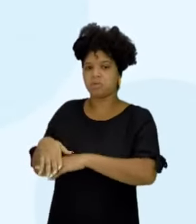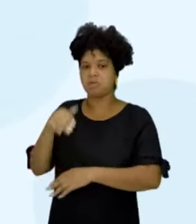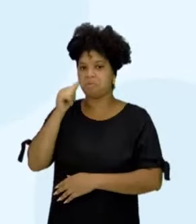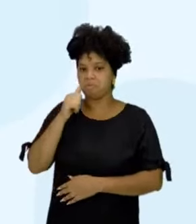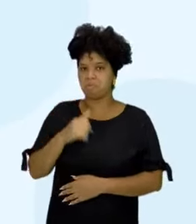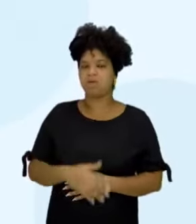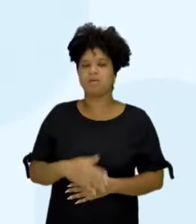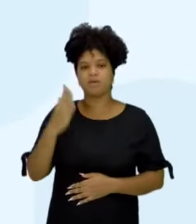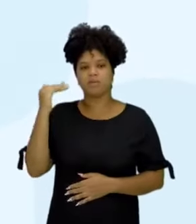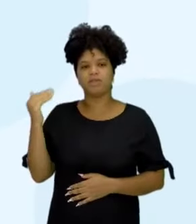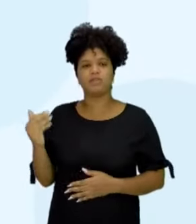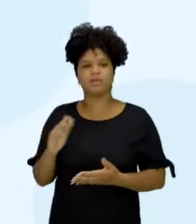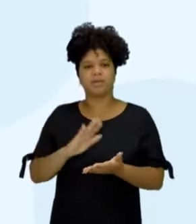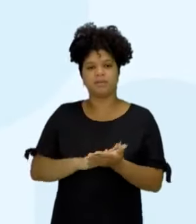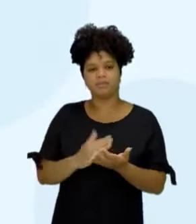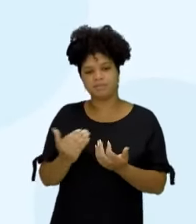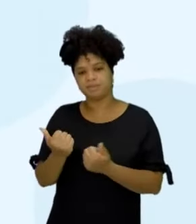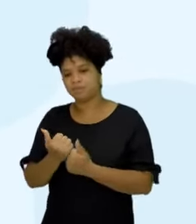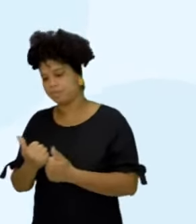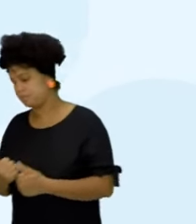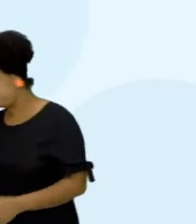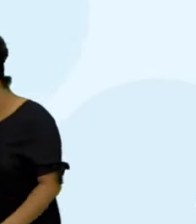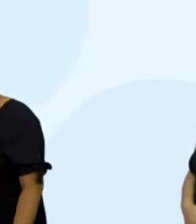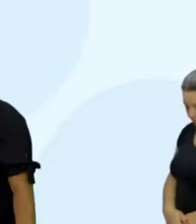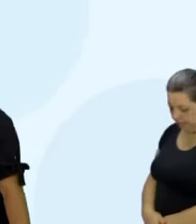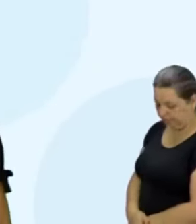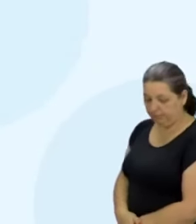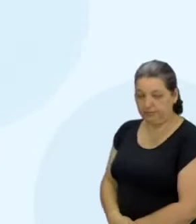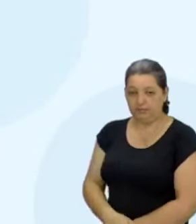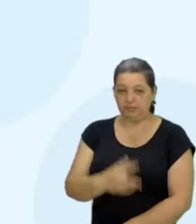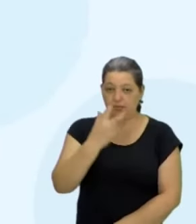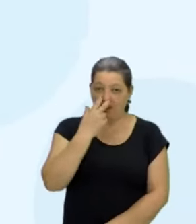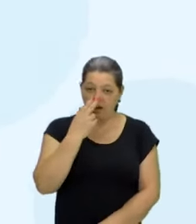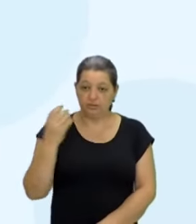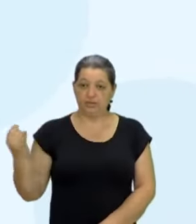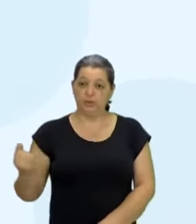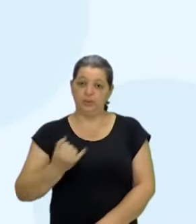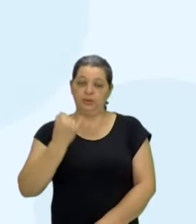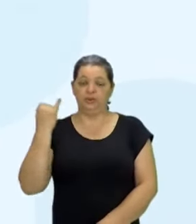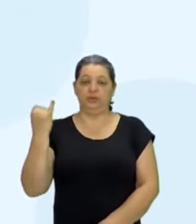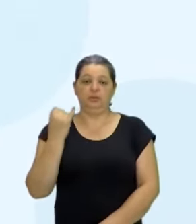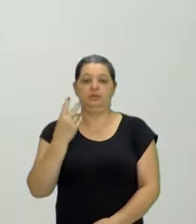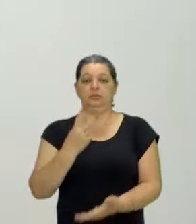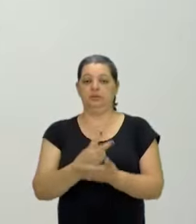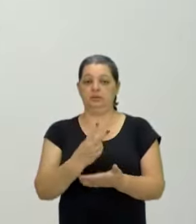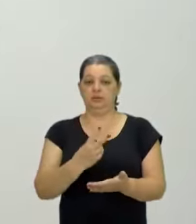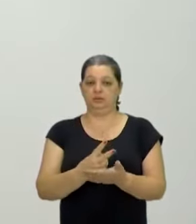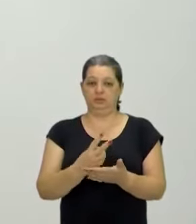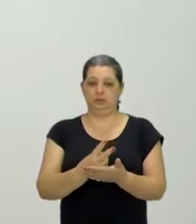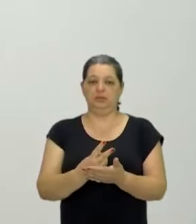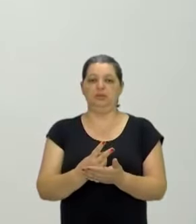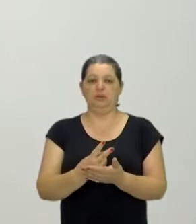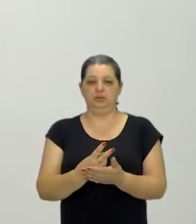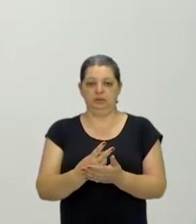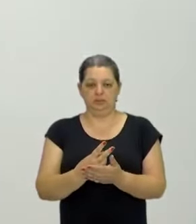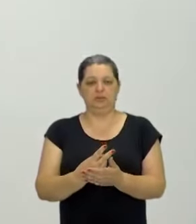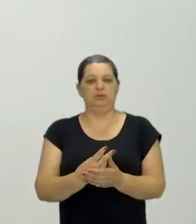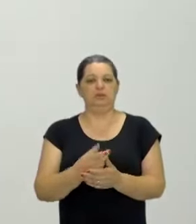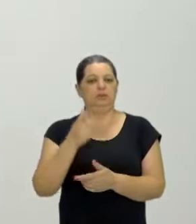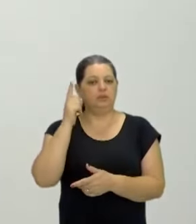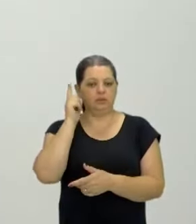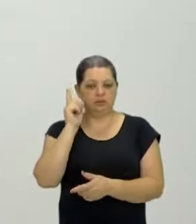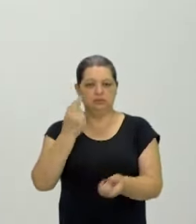campo. E aí, galera, eu acho super importante, né, a gente falar, apesar da gente ter conquistado muitos espaços,